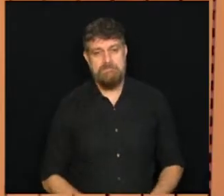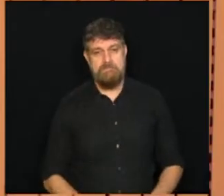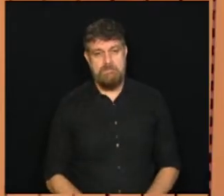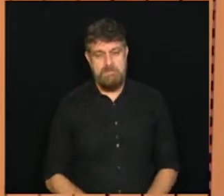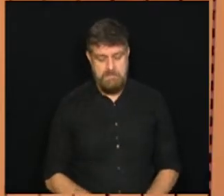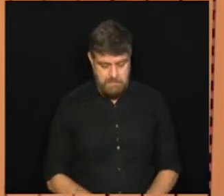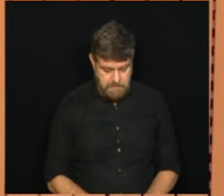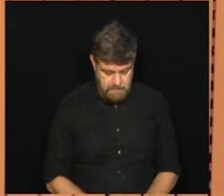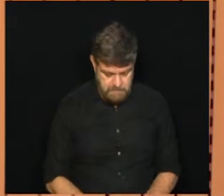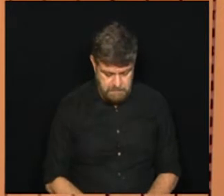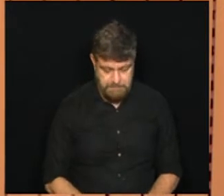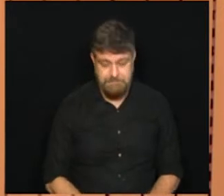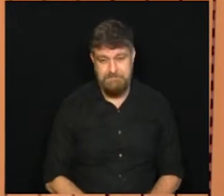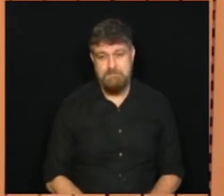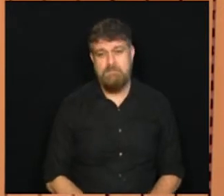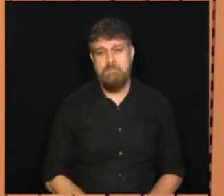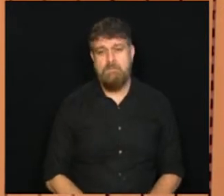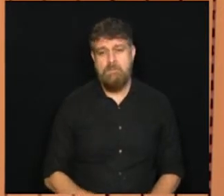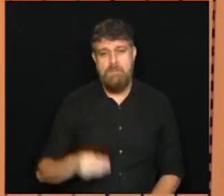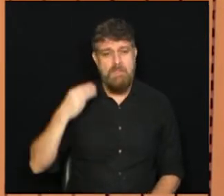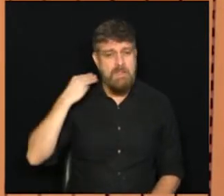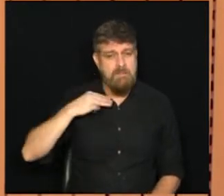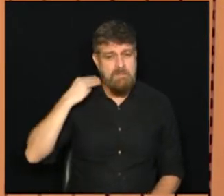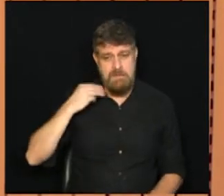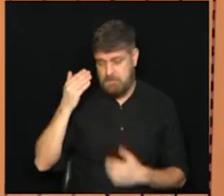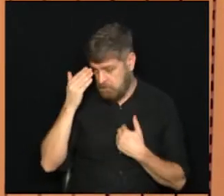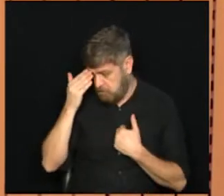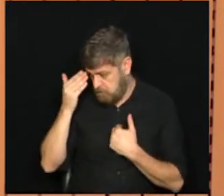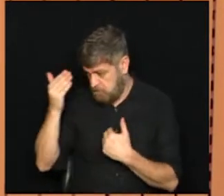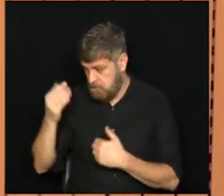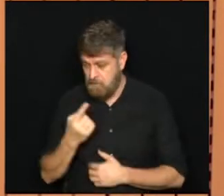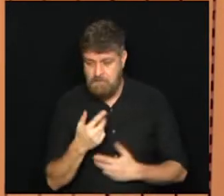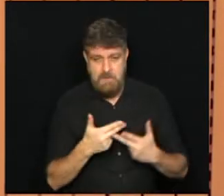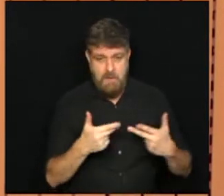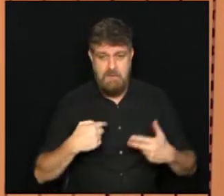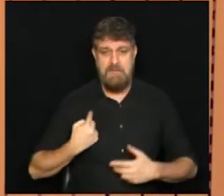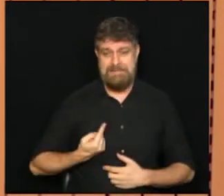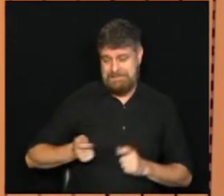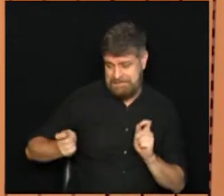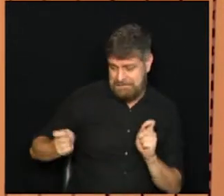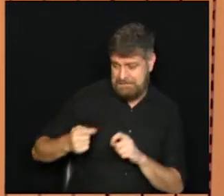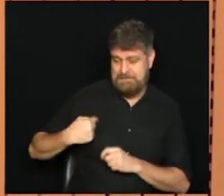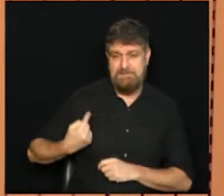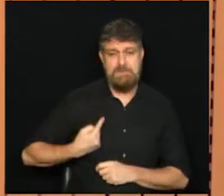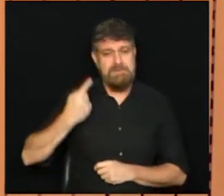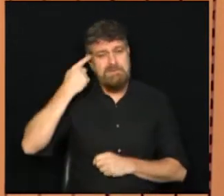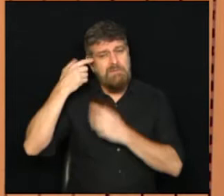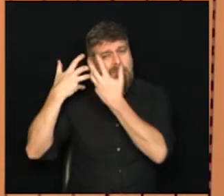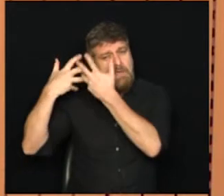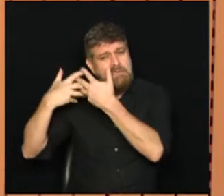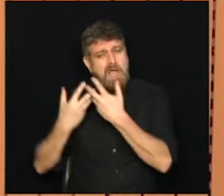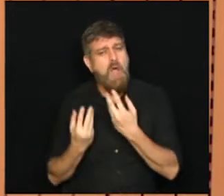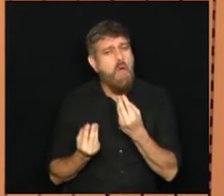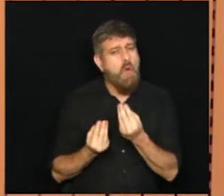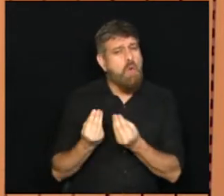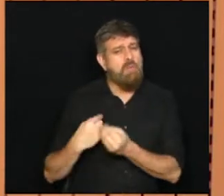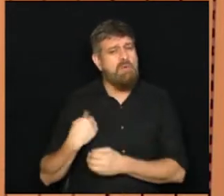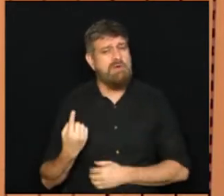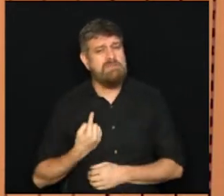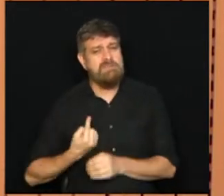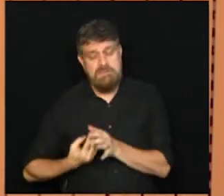Eu agradeço a vereadora Mariana Conte. Acho que uma das coisas que a gente pode pensar, né, em como que a gente poderia